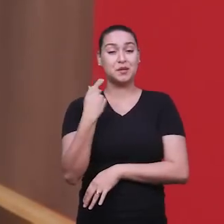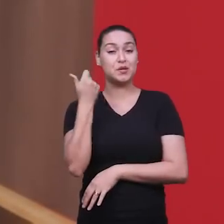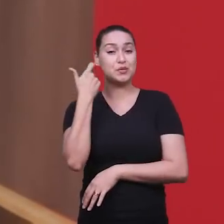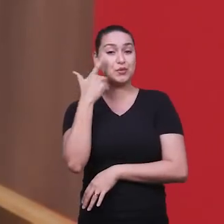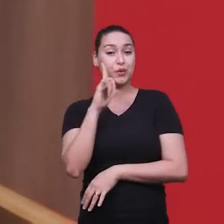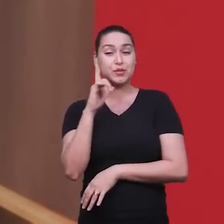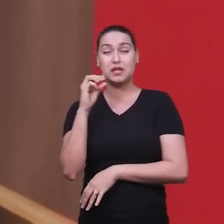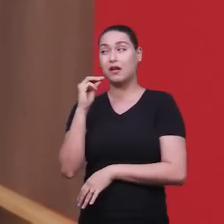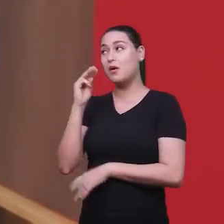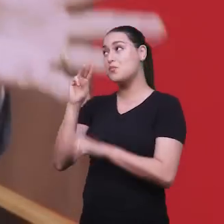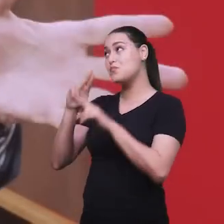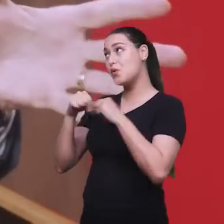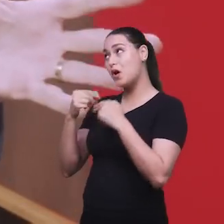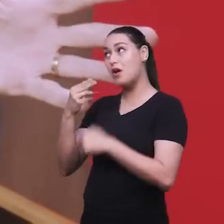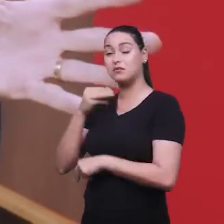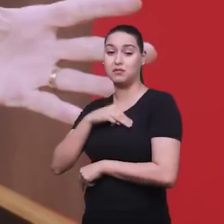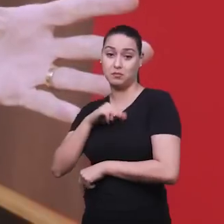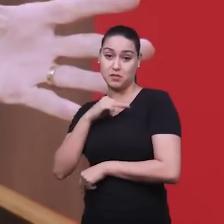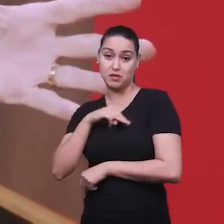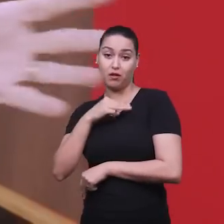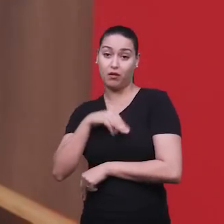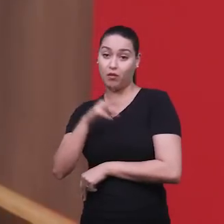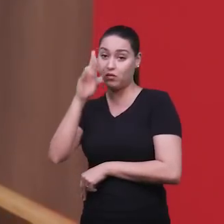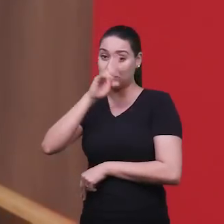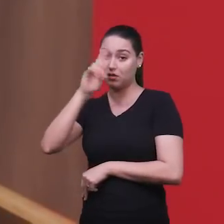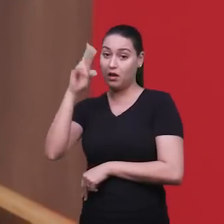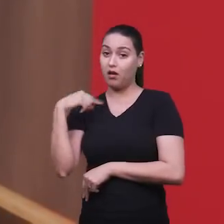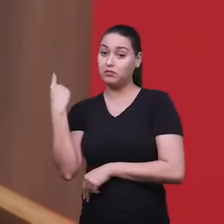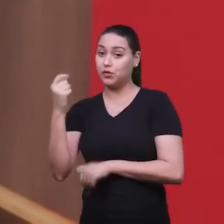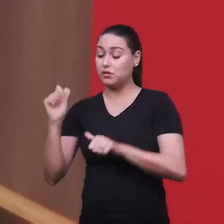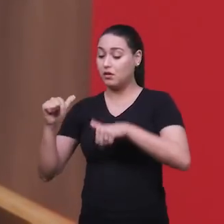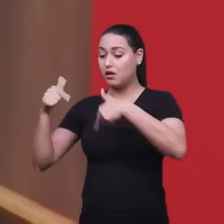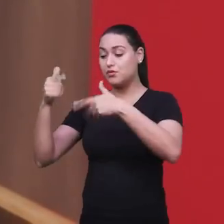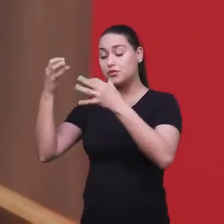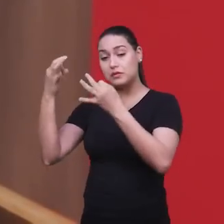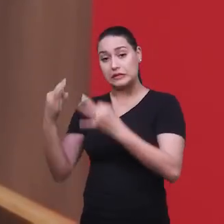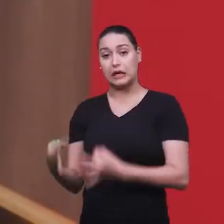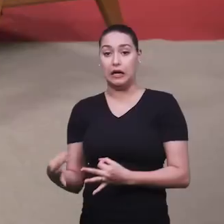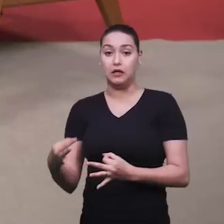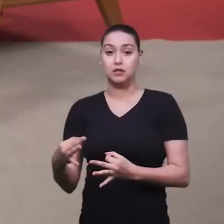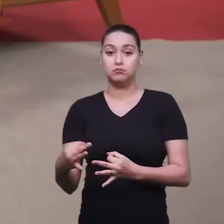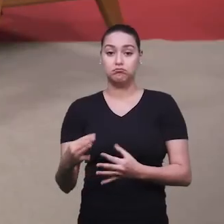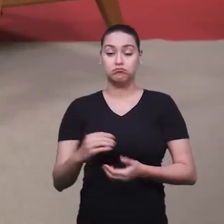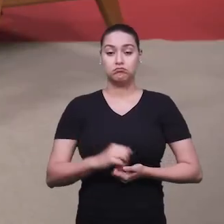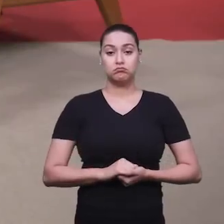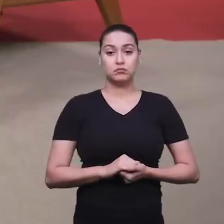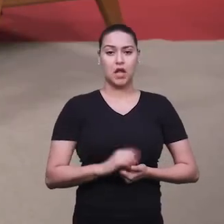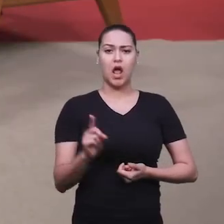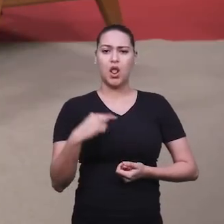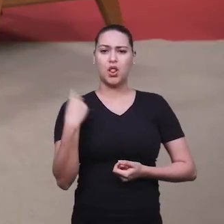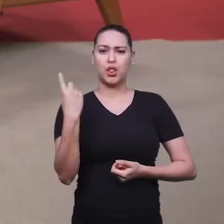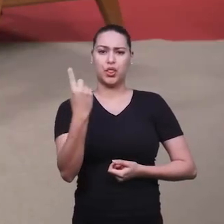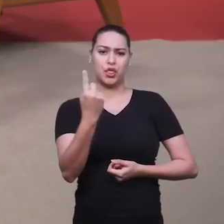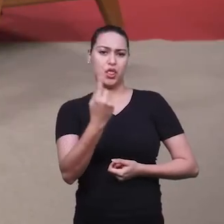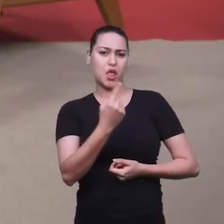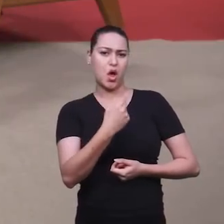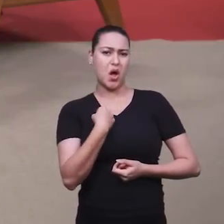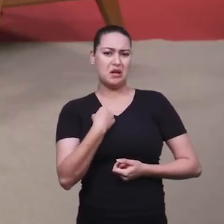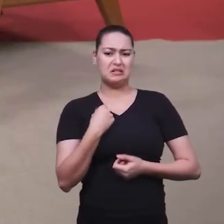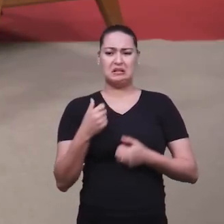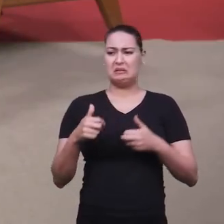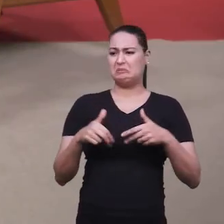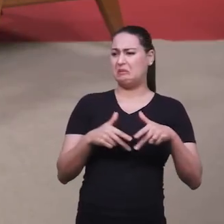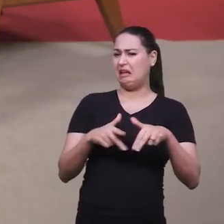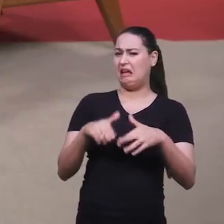estamos fazendo, na misericórdia do Senhor, a coisa certa. Glória a Deus. Nós não estamos atirando a